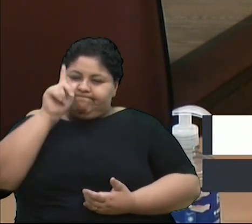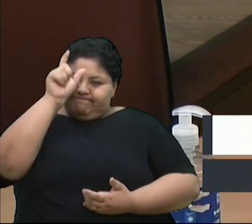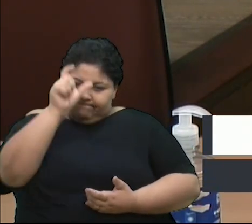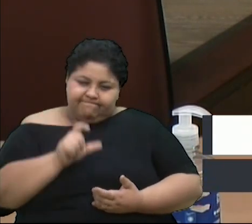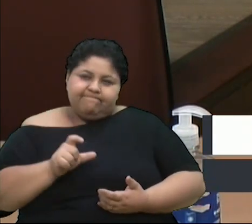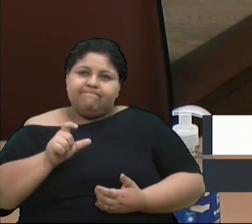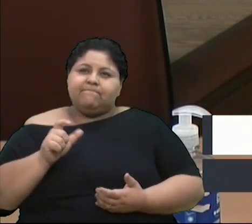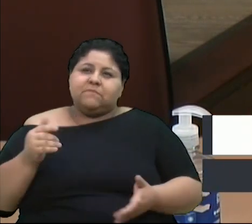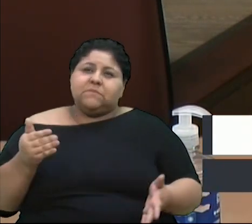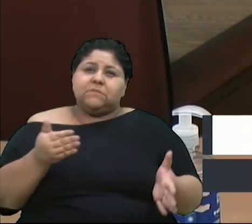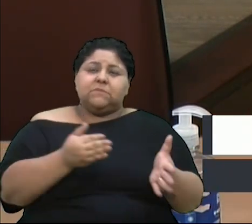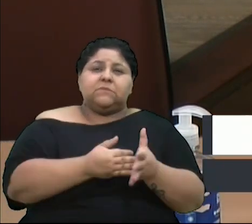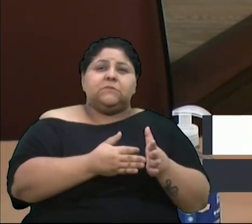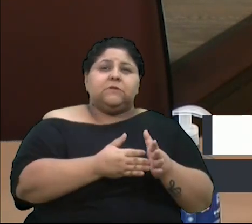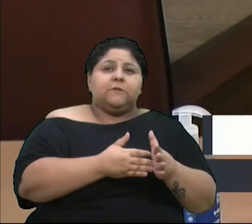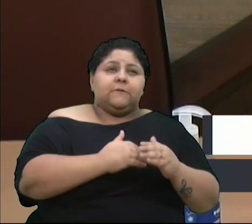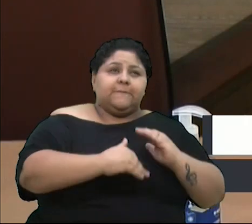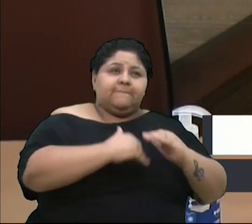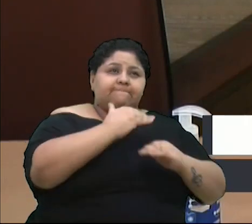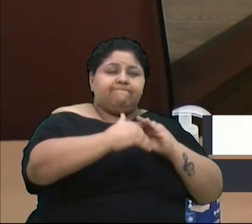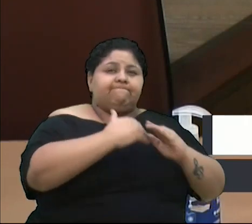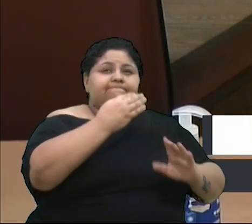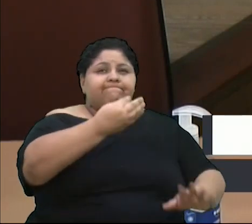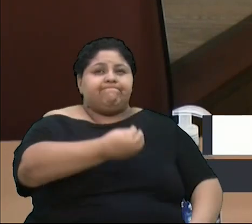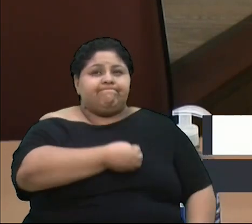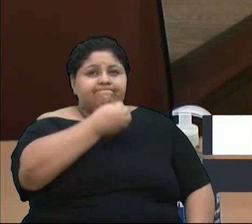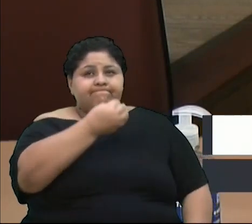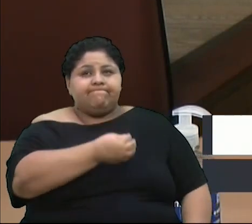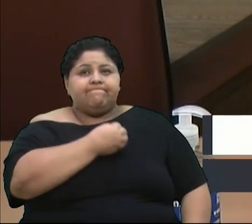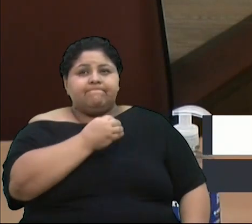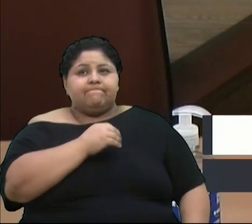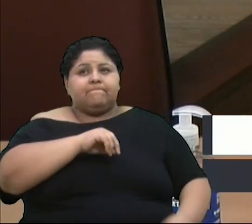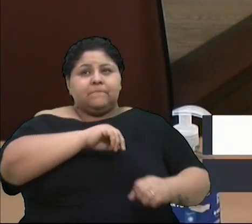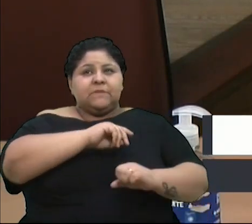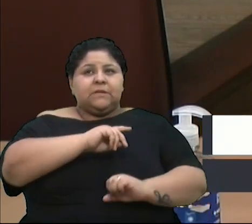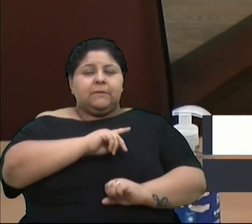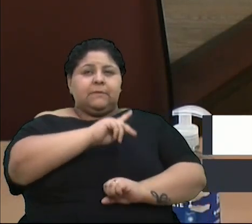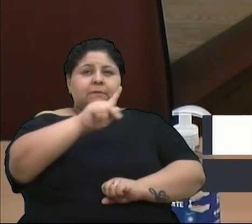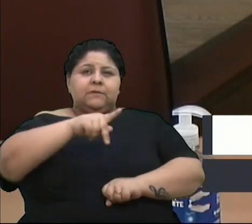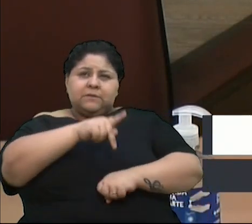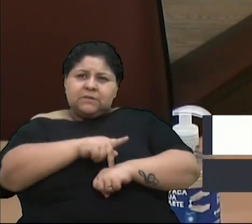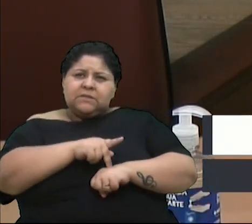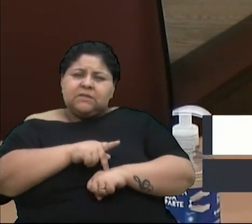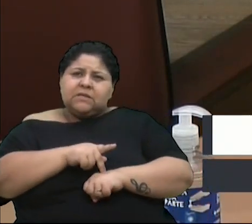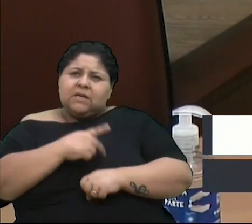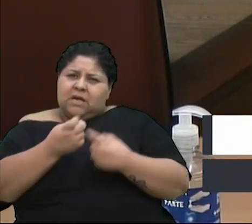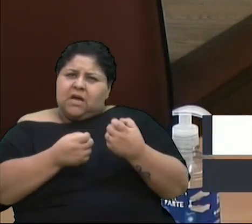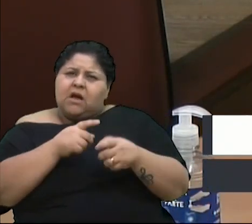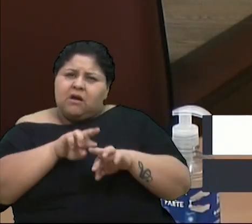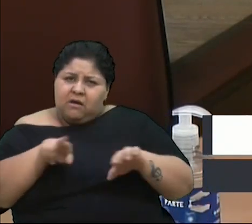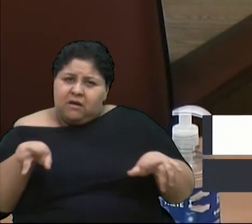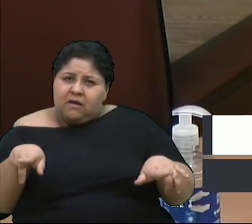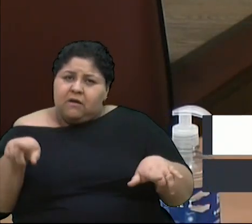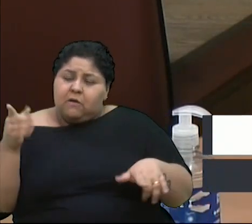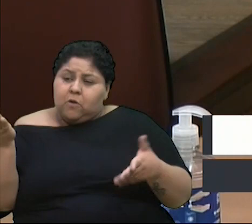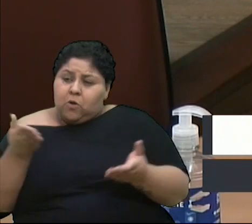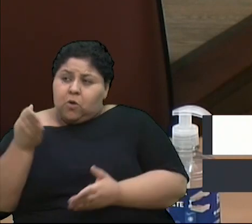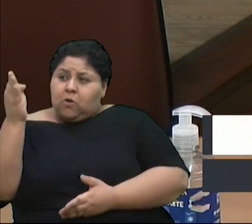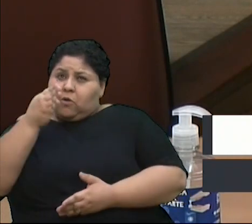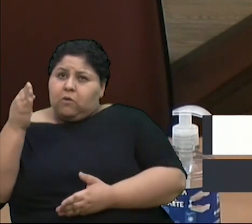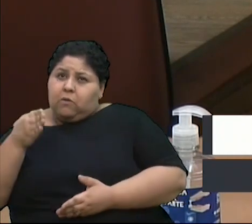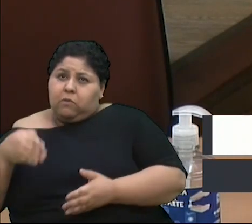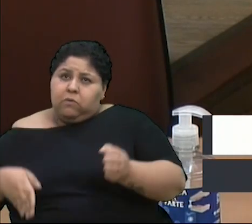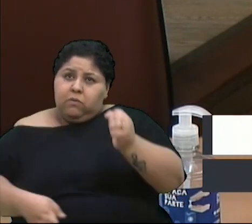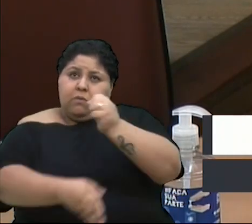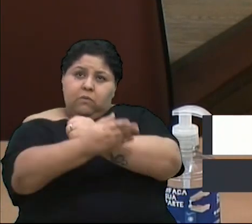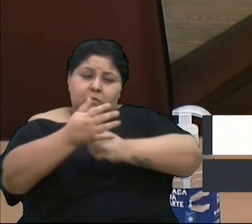com a intenção, né, de construir sua vida, uma pátria, algo diferente, e que inclusive agora, né, o Brasil está mandando aviões para tirar